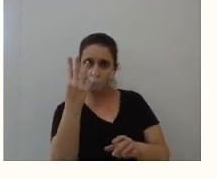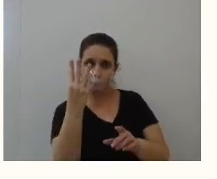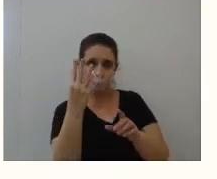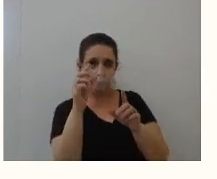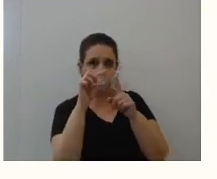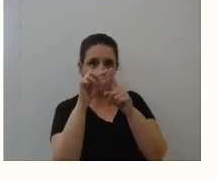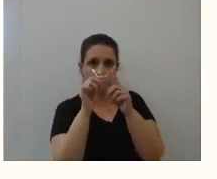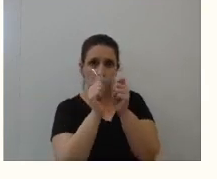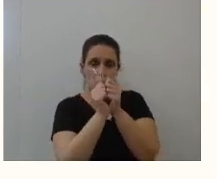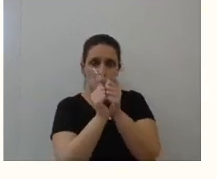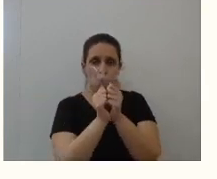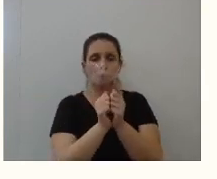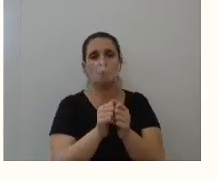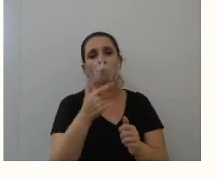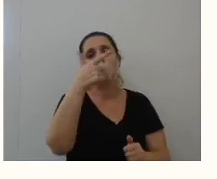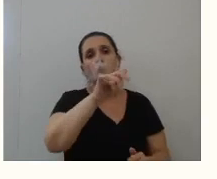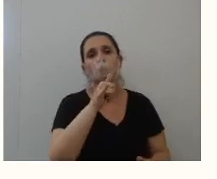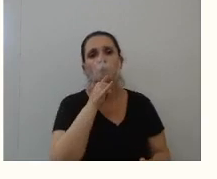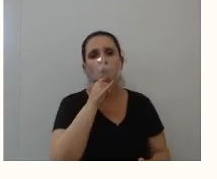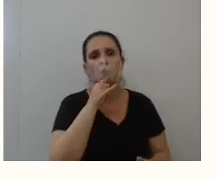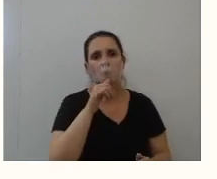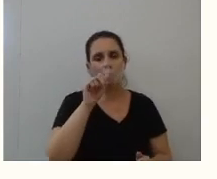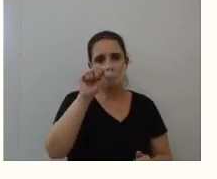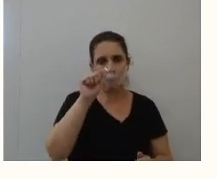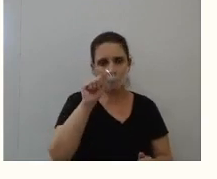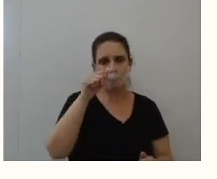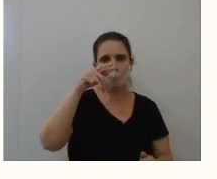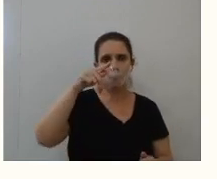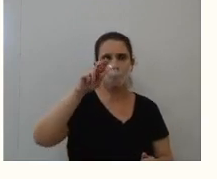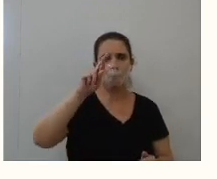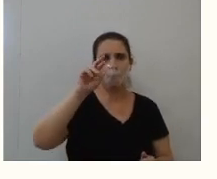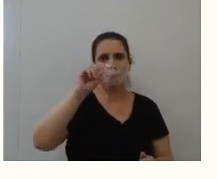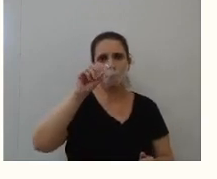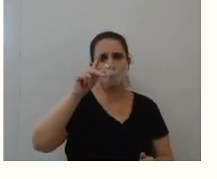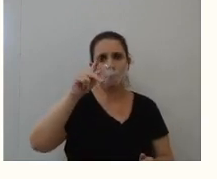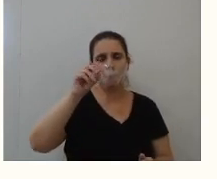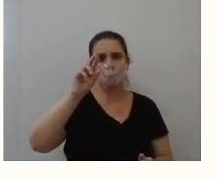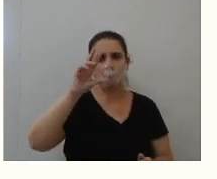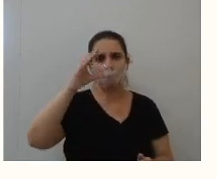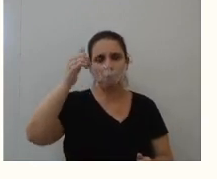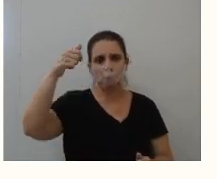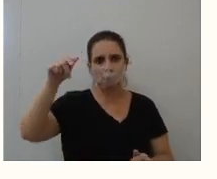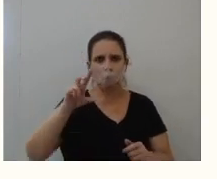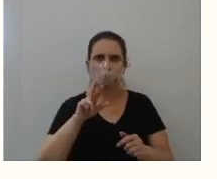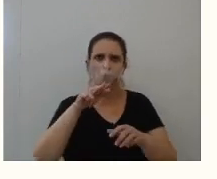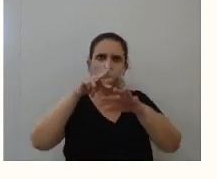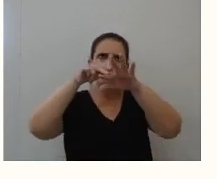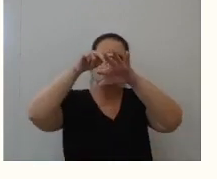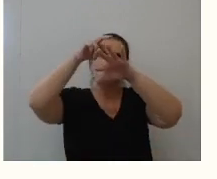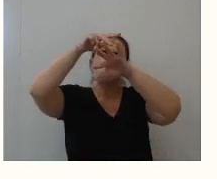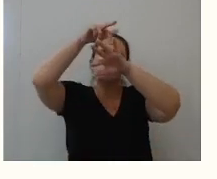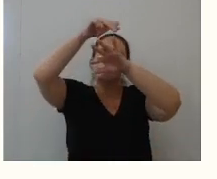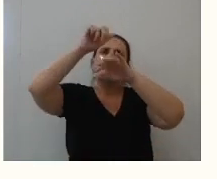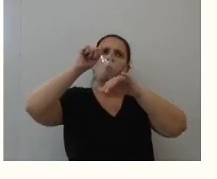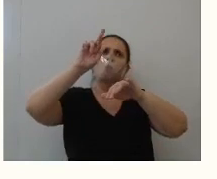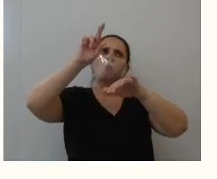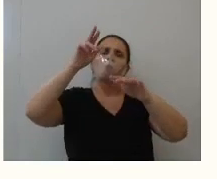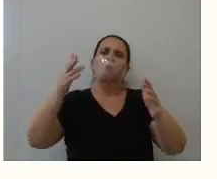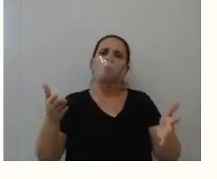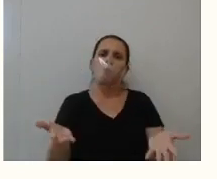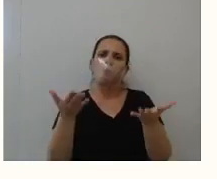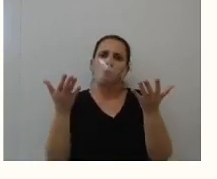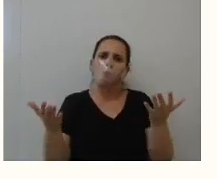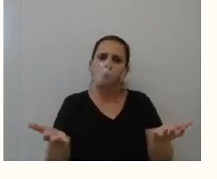proporcional. Outro exemplo. À proporção que subíamos, o ar ia ficando mais leve. Perceba,